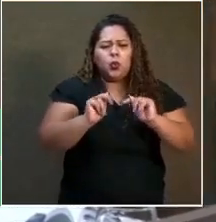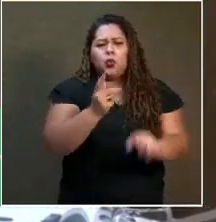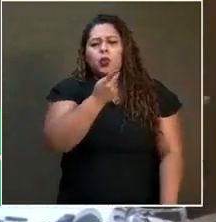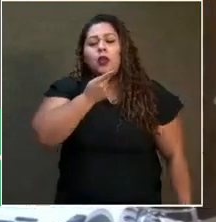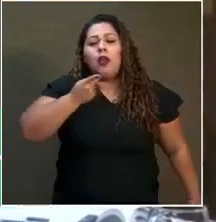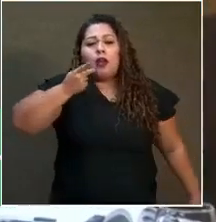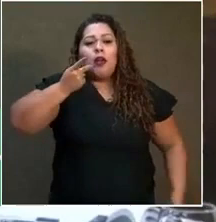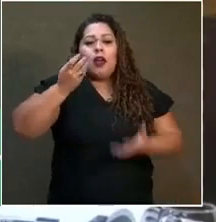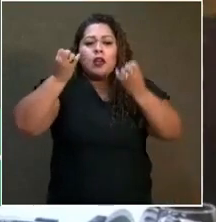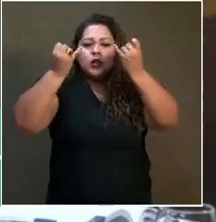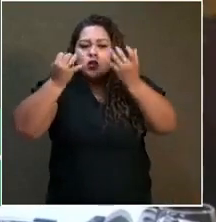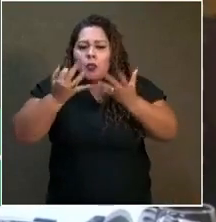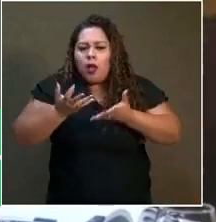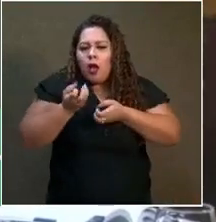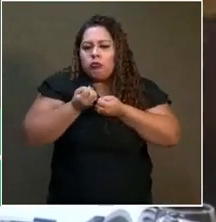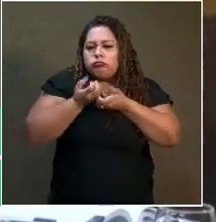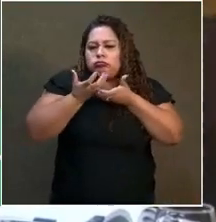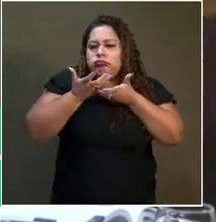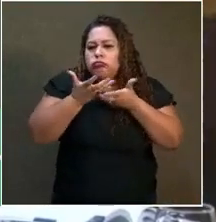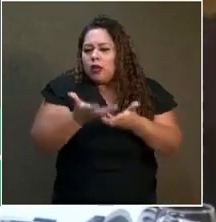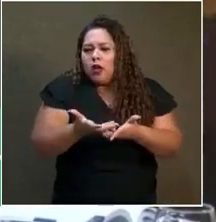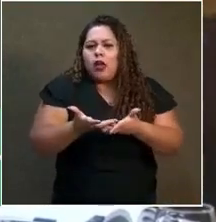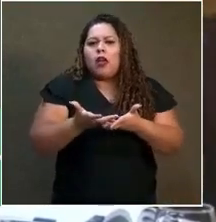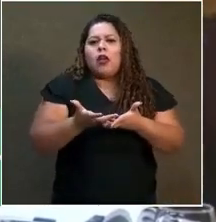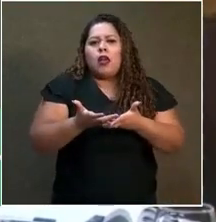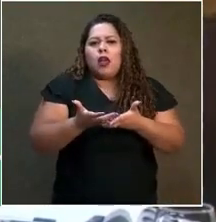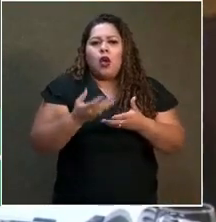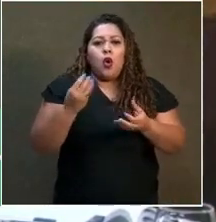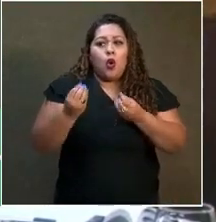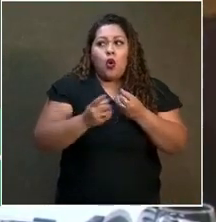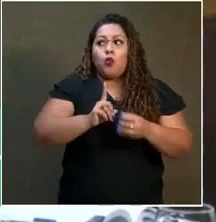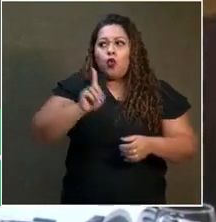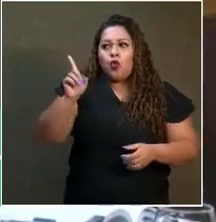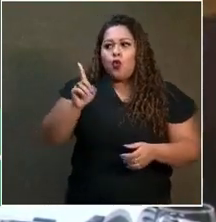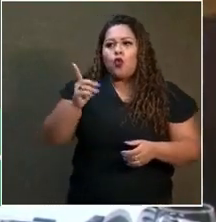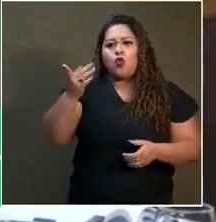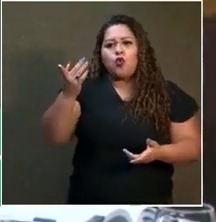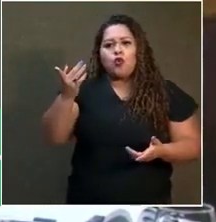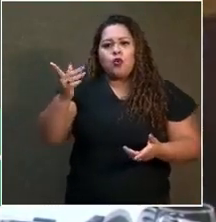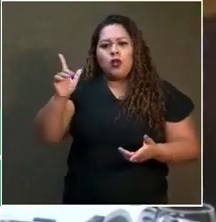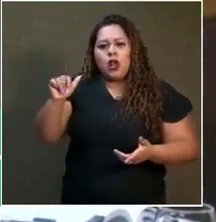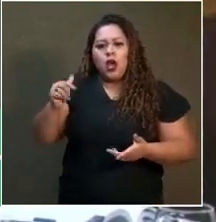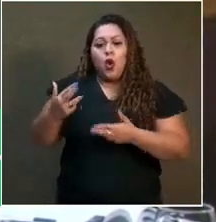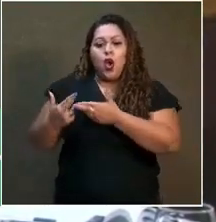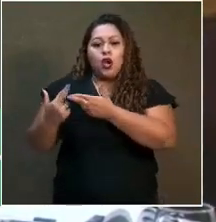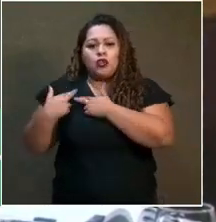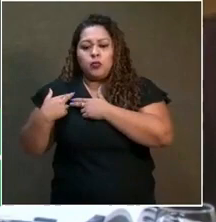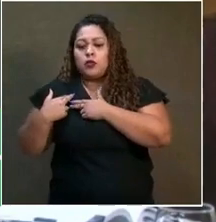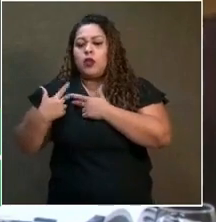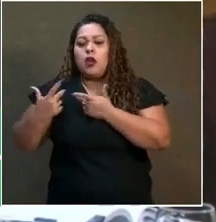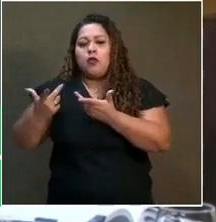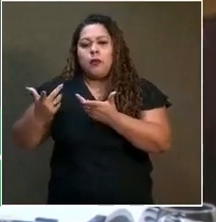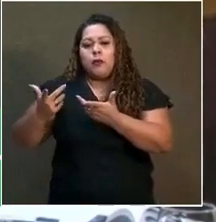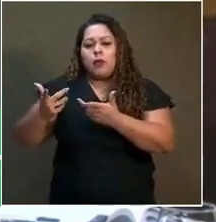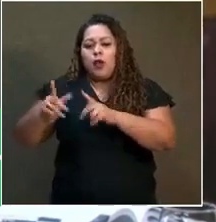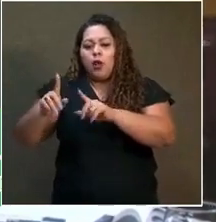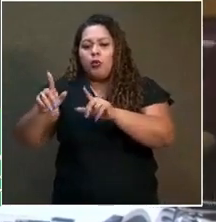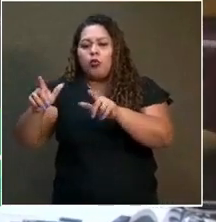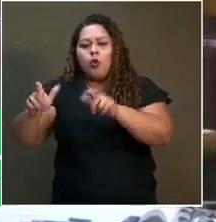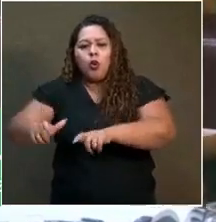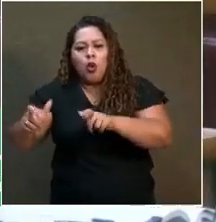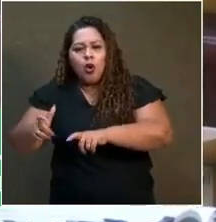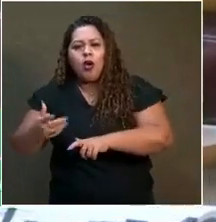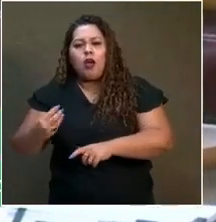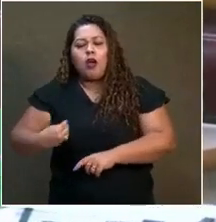falou, tudo o que o dono do kitnet falou, e aquilo que a gente tentou tirar